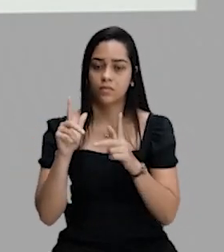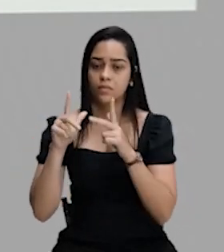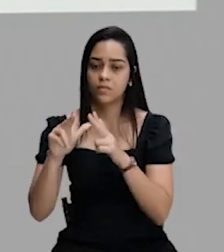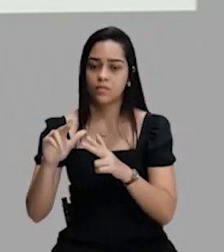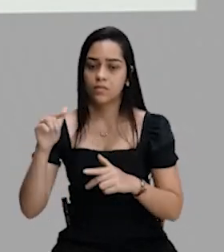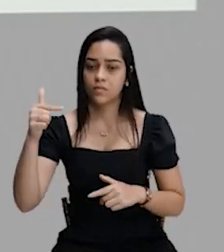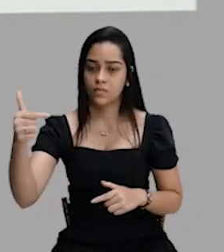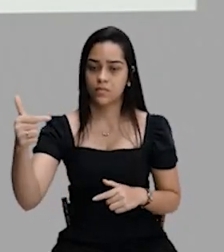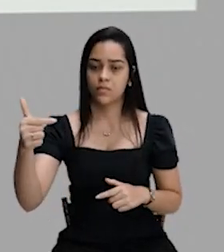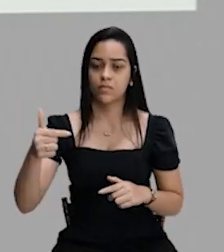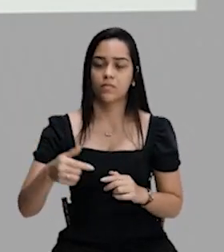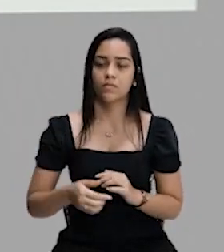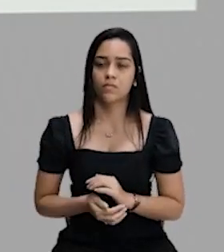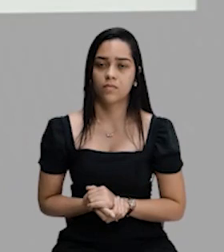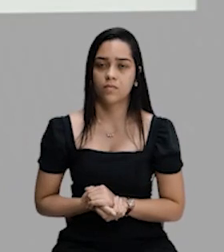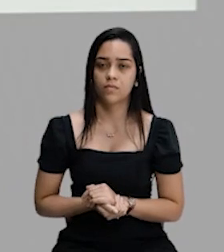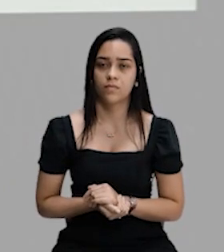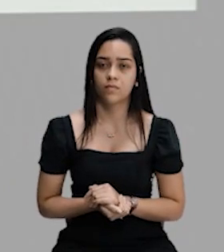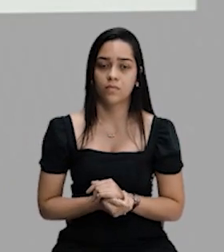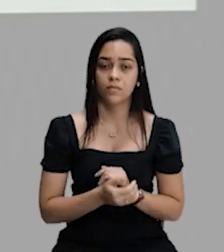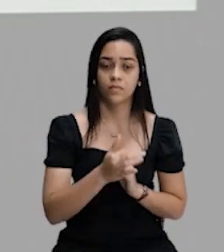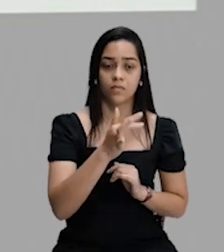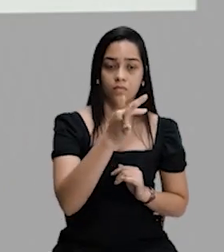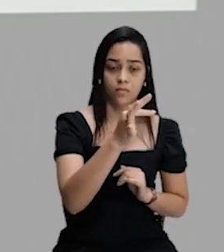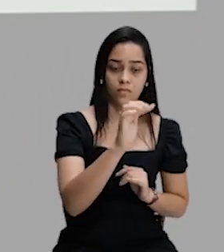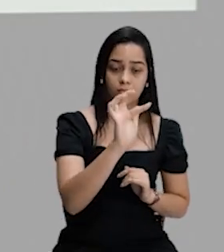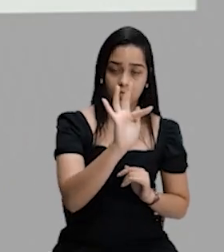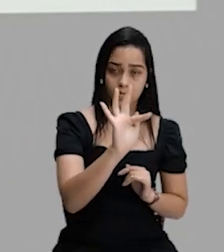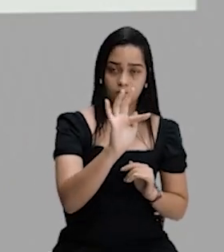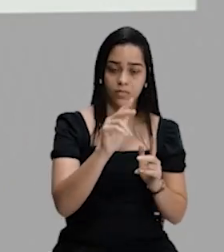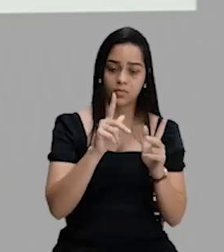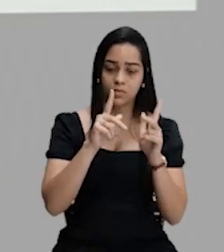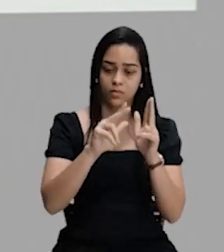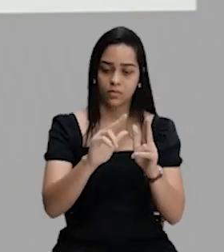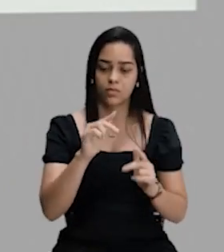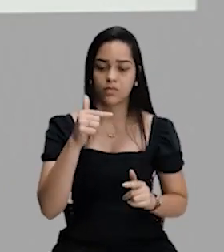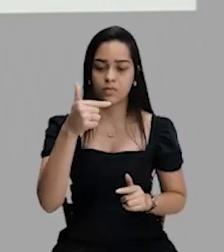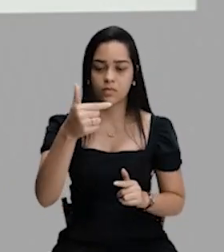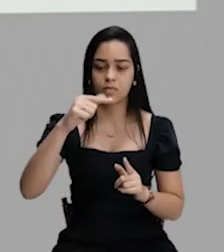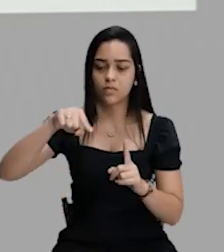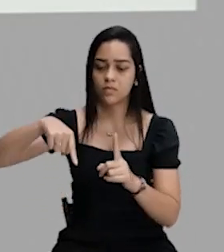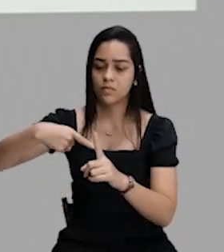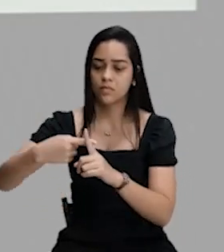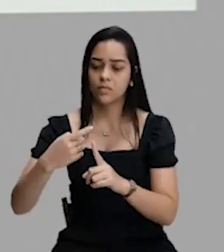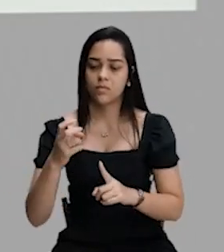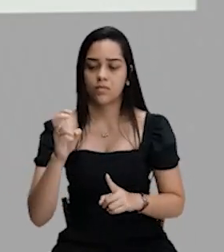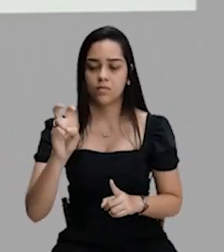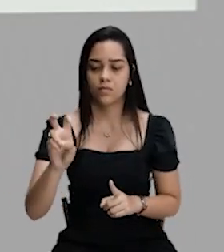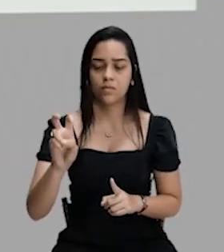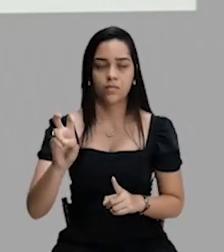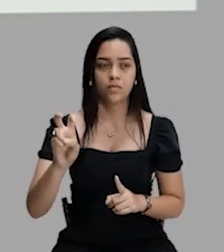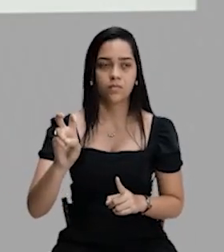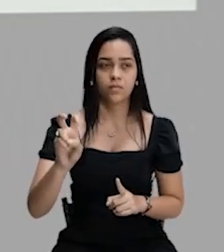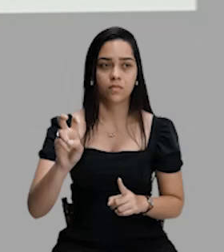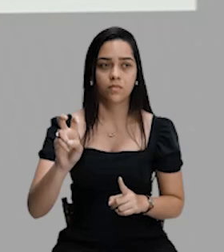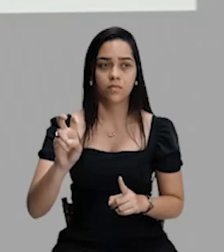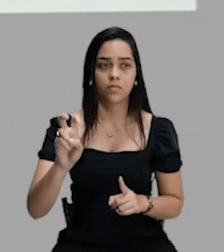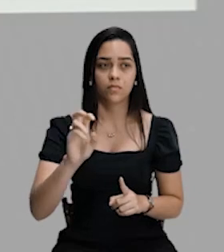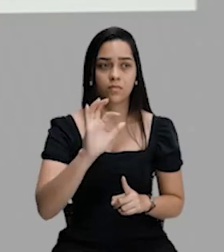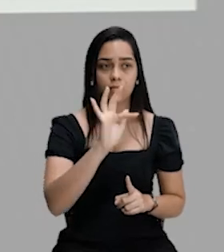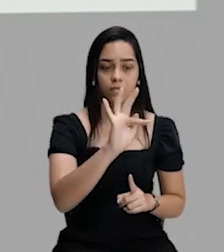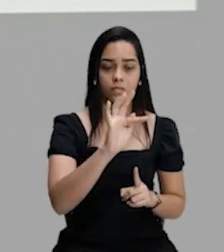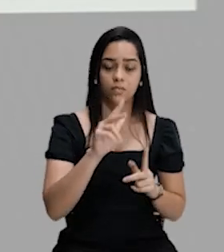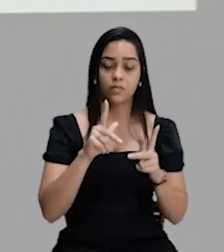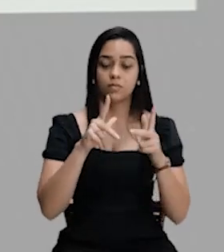= 2 f vai ser igual a 2 mais 5 então F